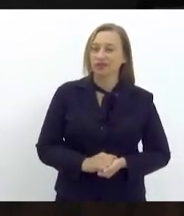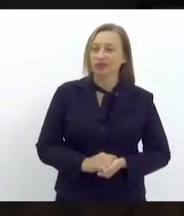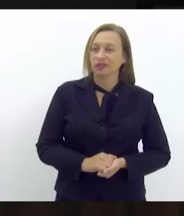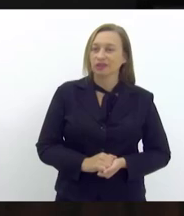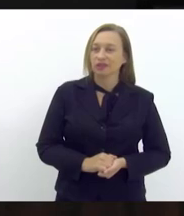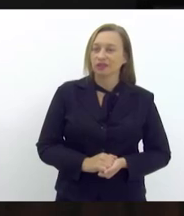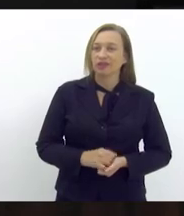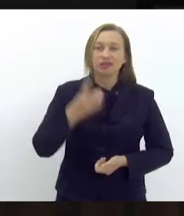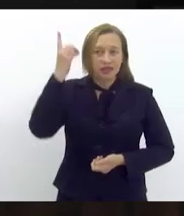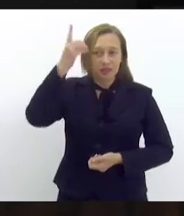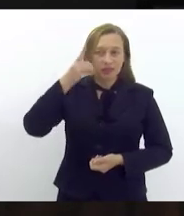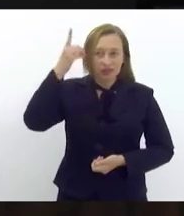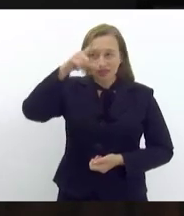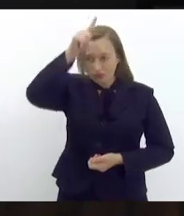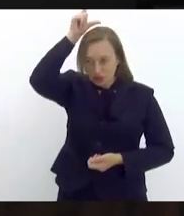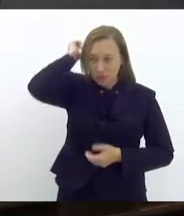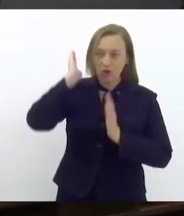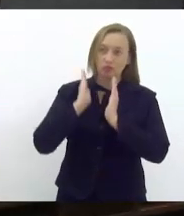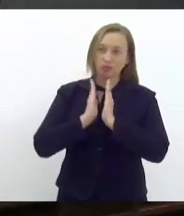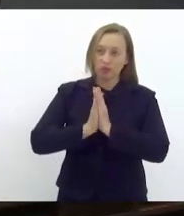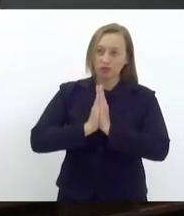deputado Luiz Paulo por favor